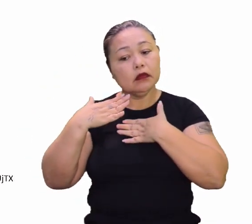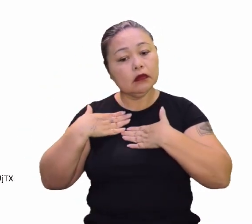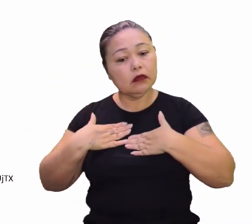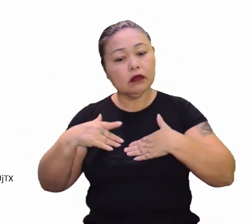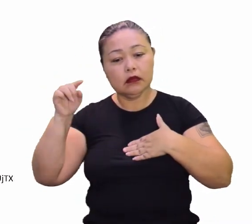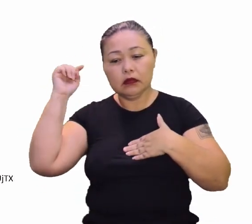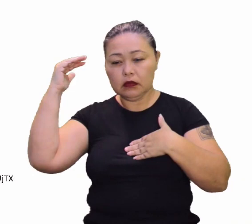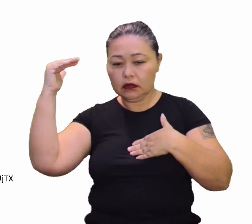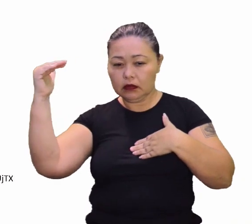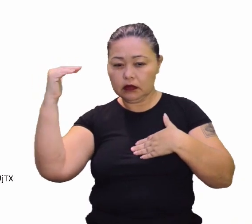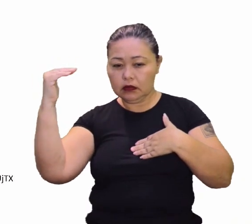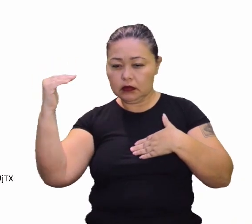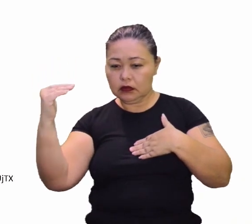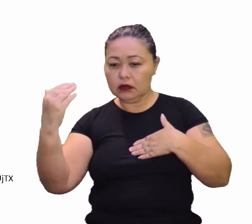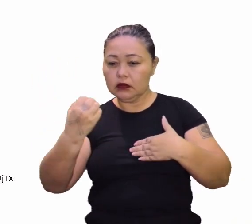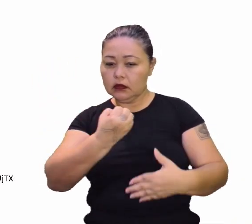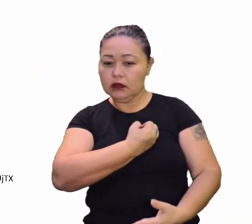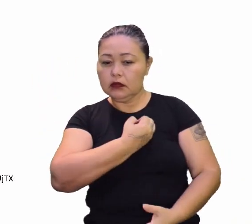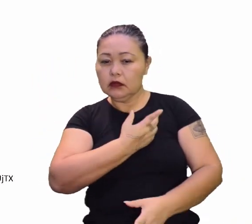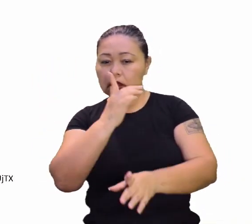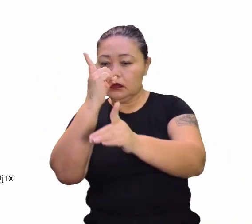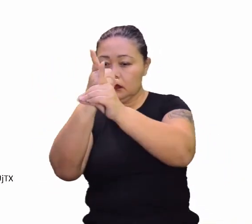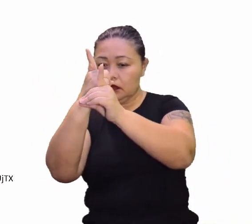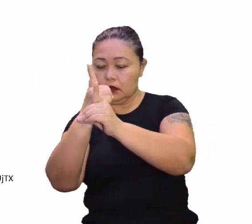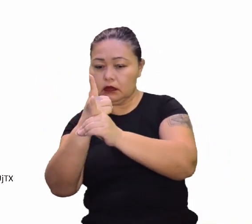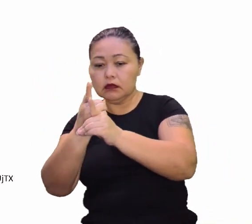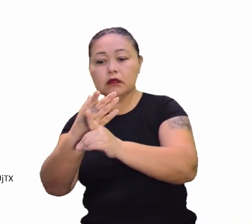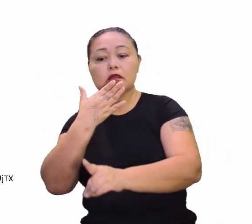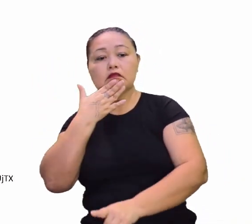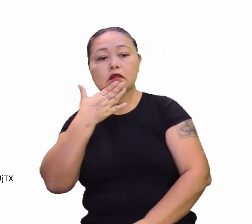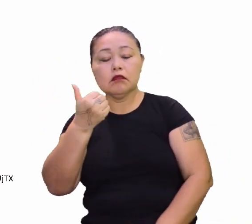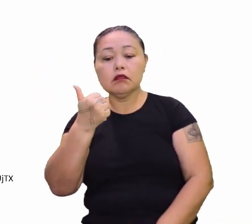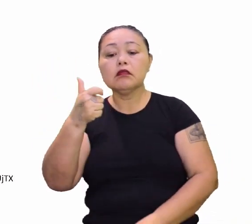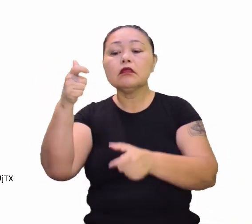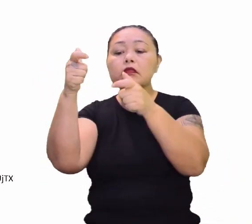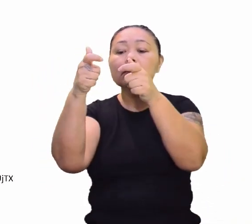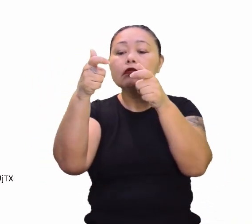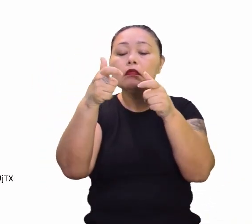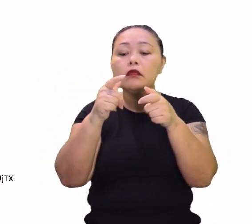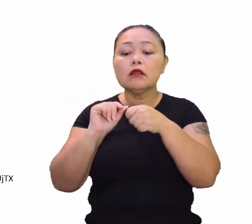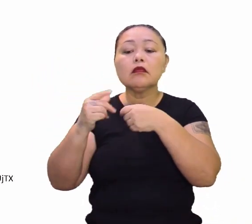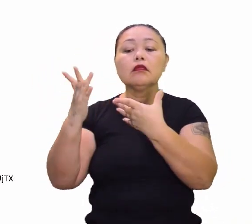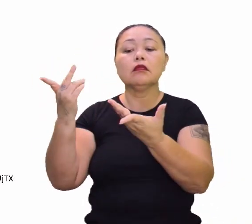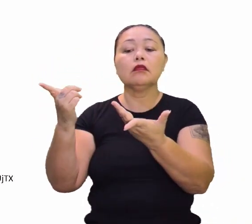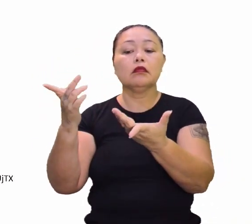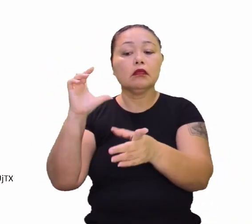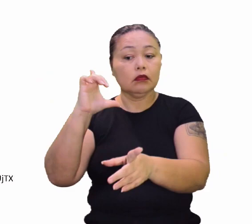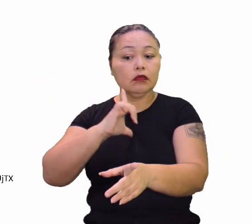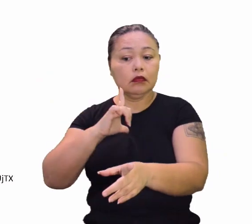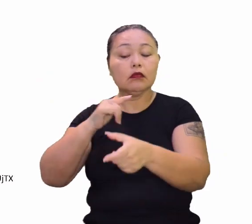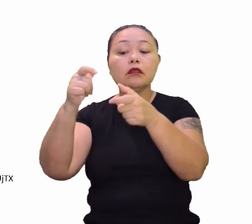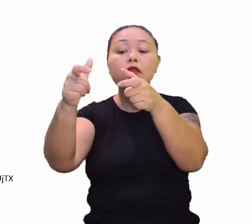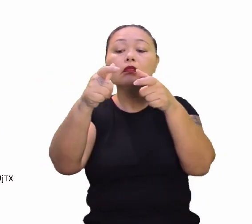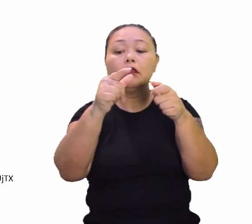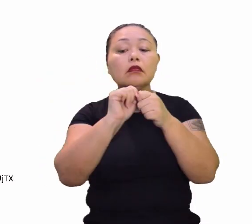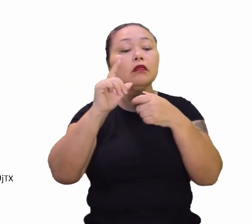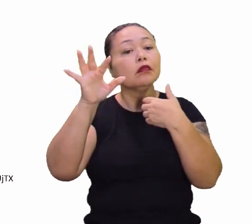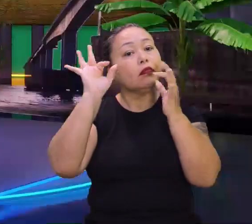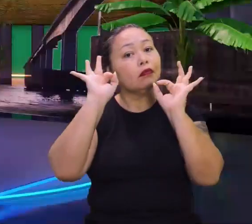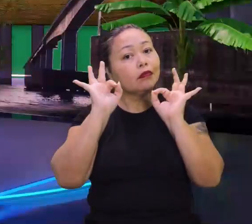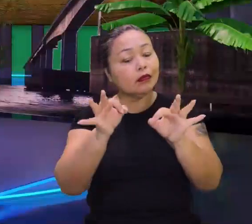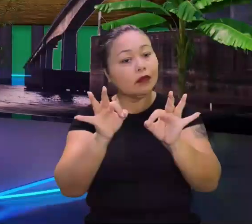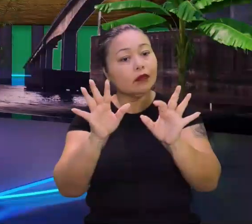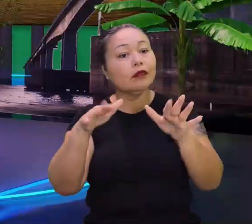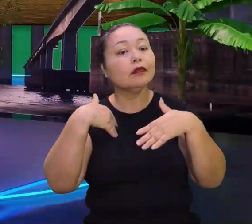cada númerozinho aqui, para você identificar melhor onde são essas localidades, Rogério. Isso